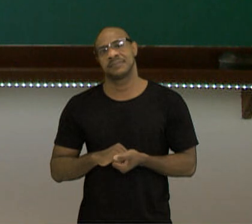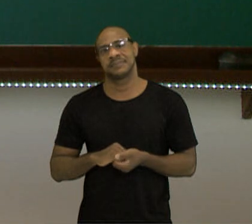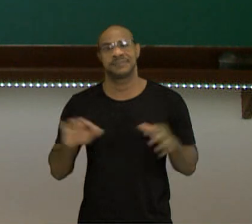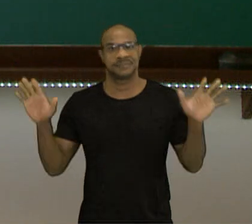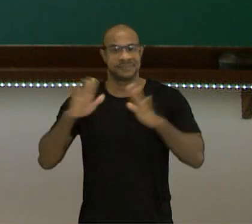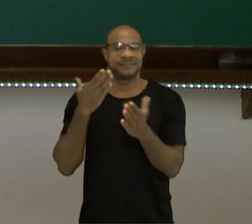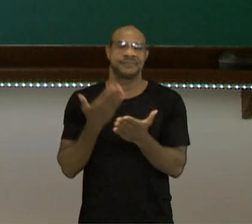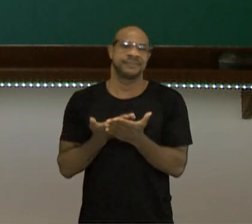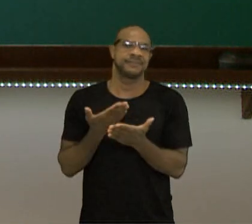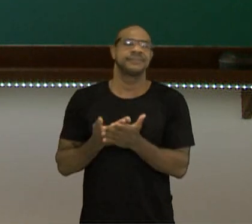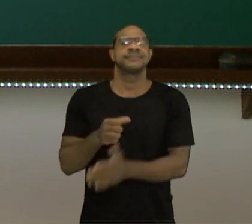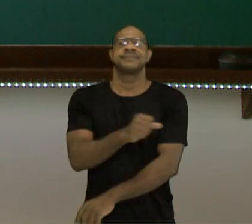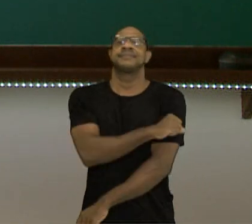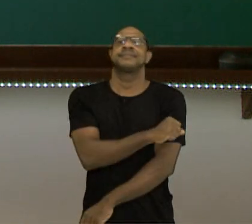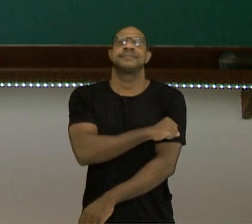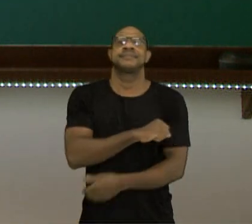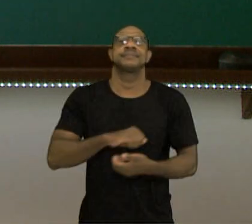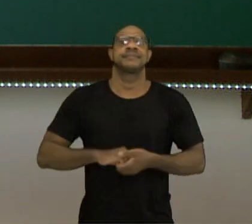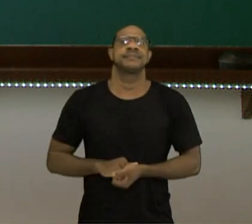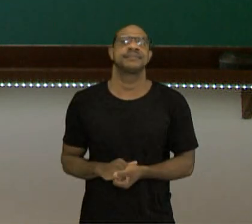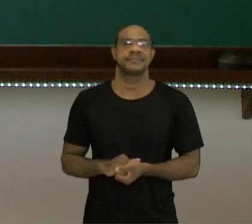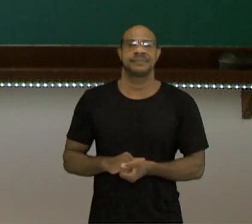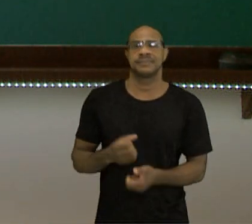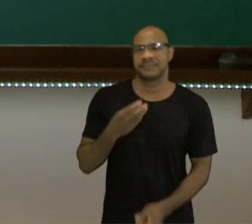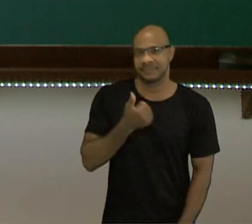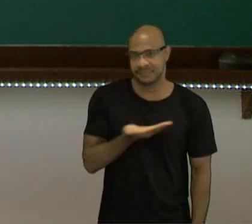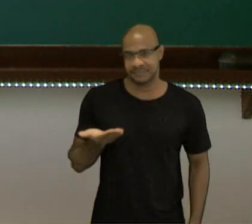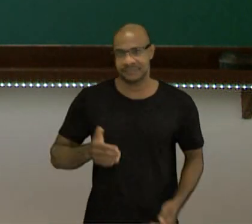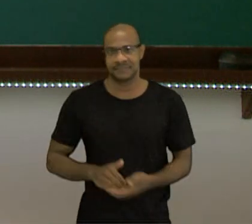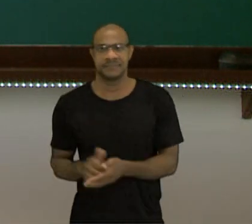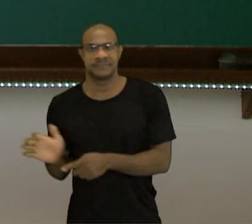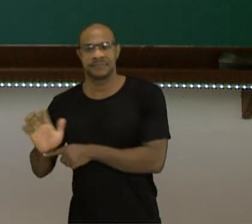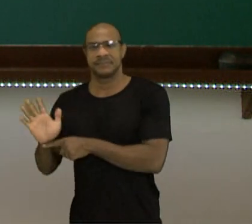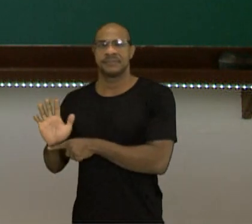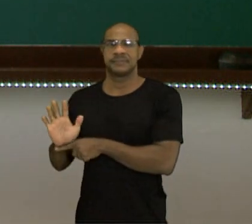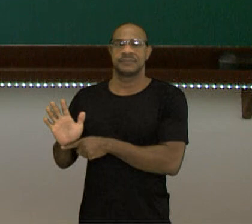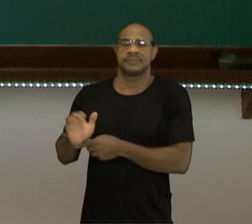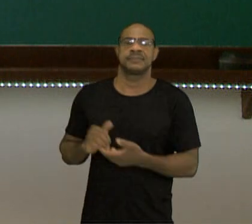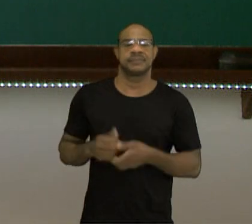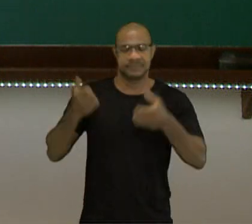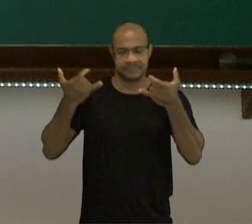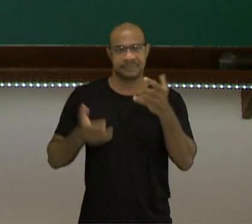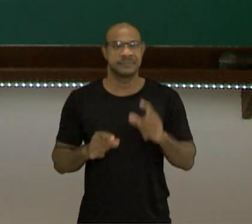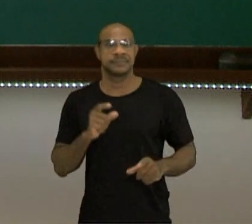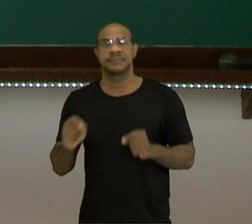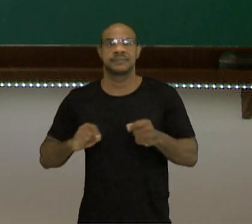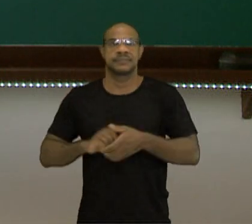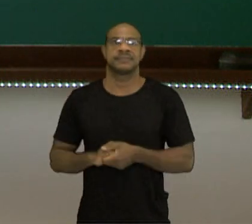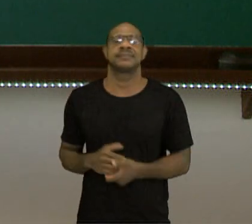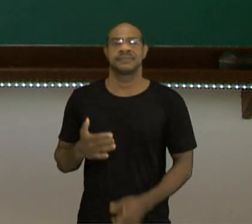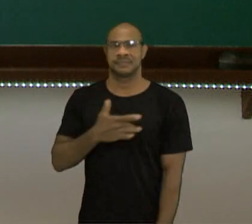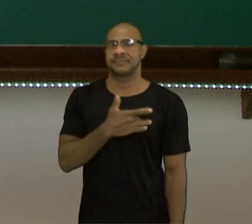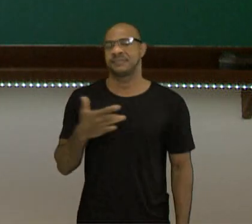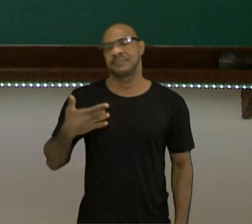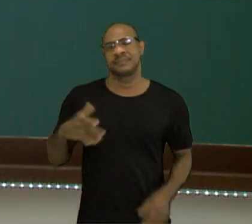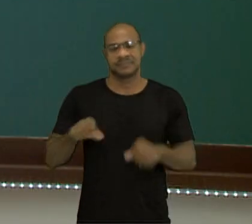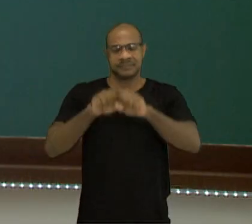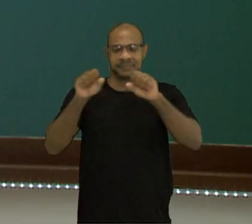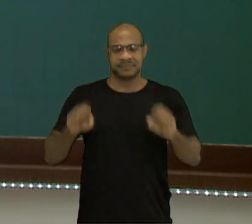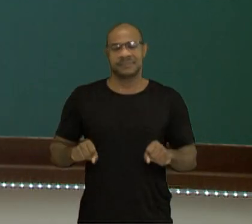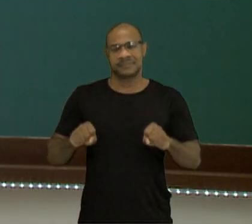Olá, estudantes do oitavo ano, tudo bem? Neste vídeo, nós vamos falar sobre a saúde do